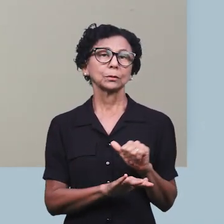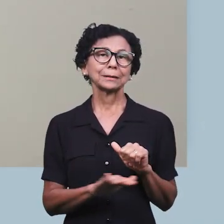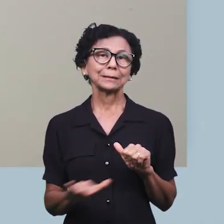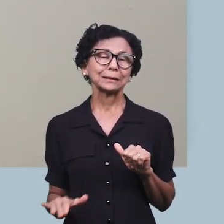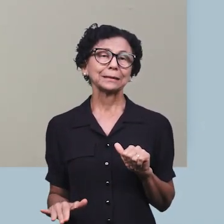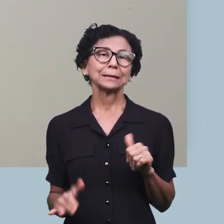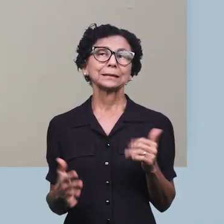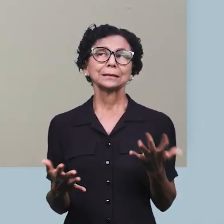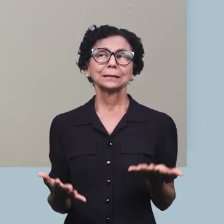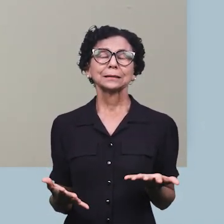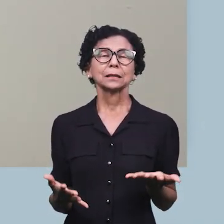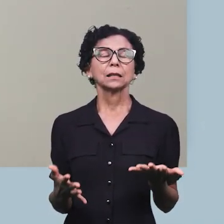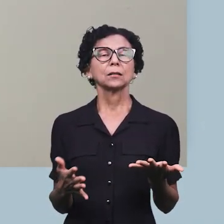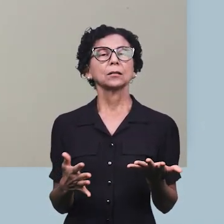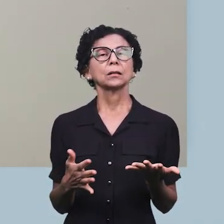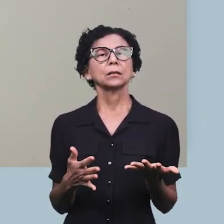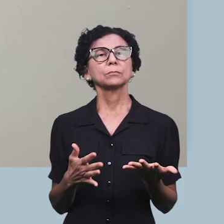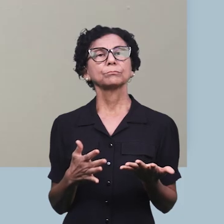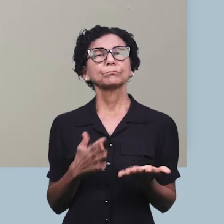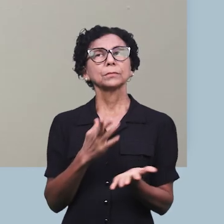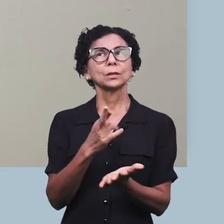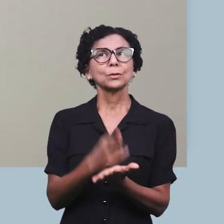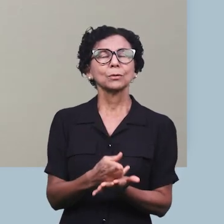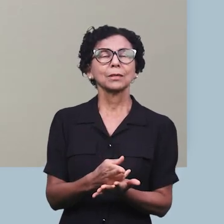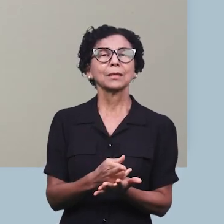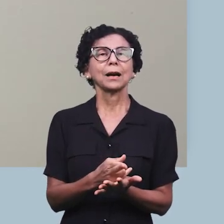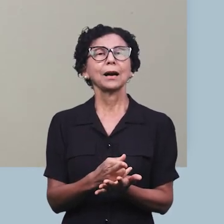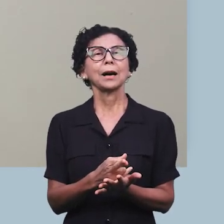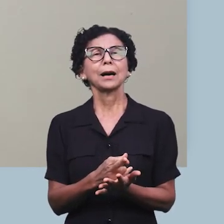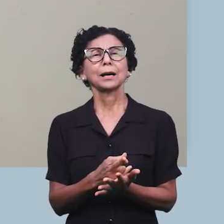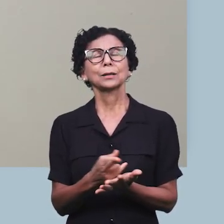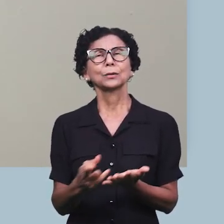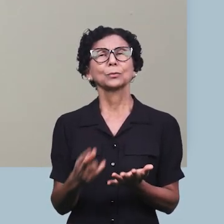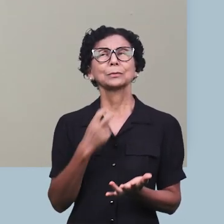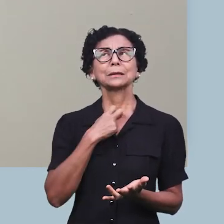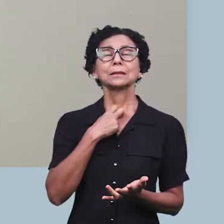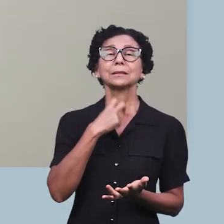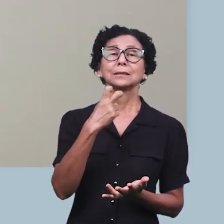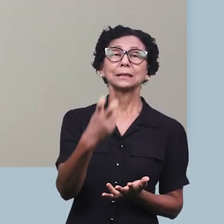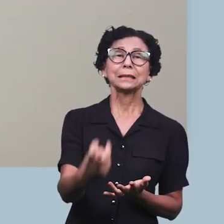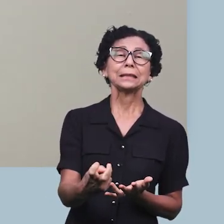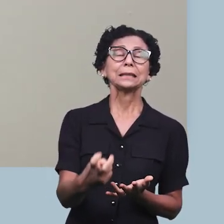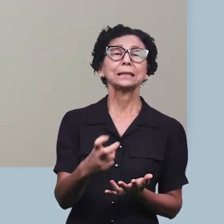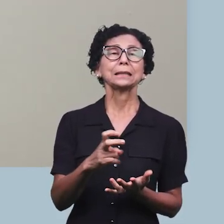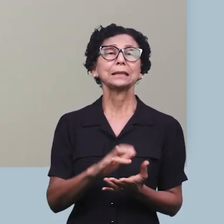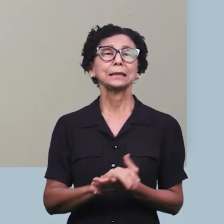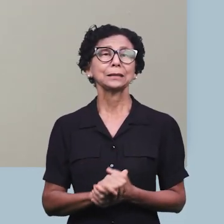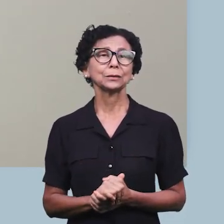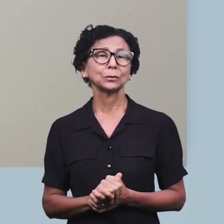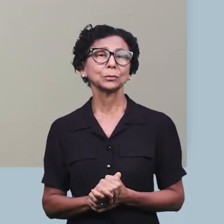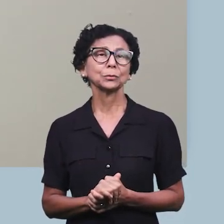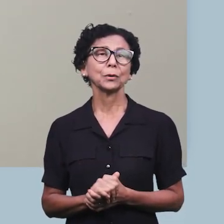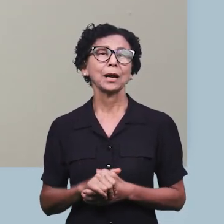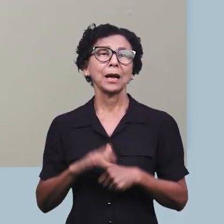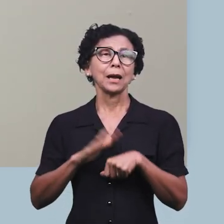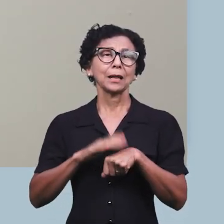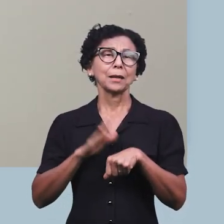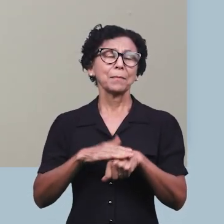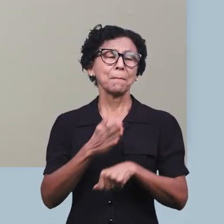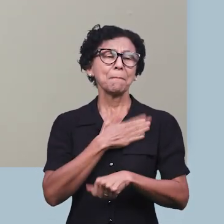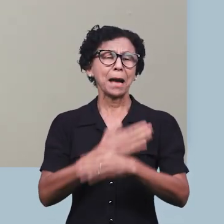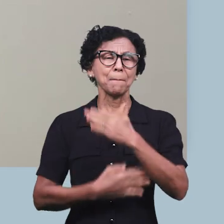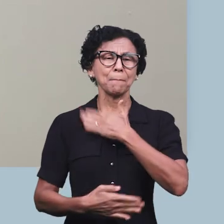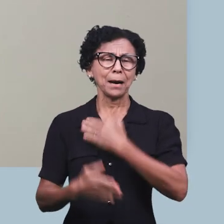tendo essa crise, o que desencadeia ali muito choro, grito, até mesmo crianças que